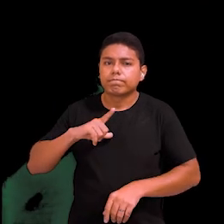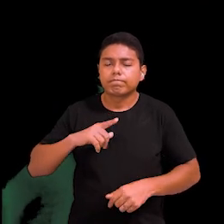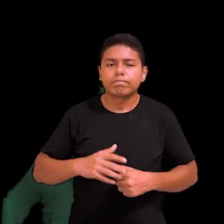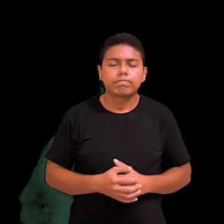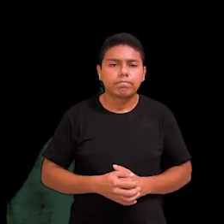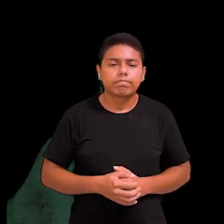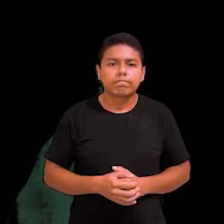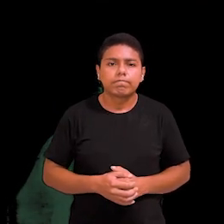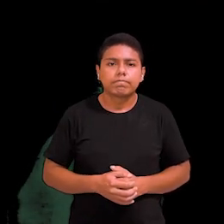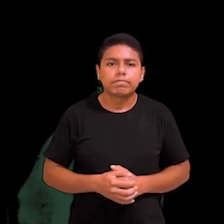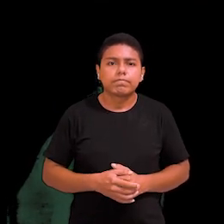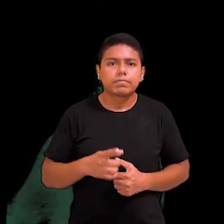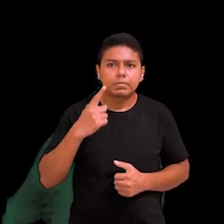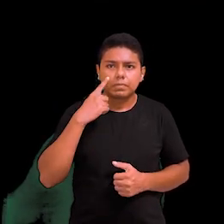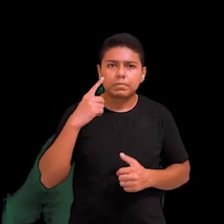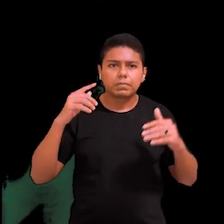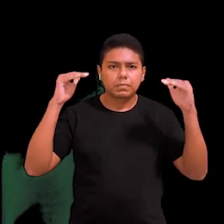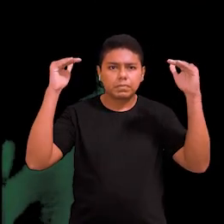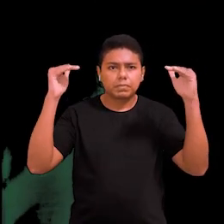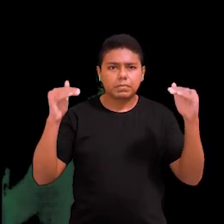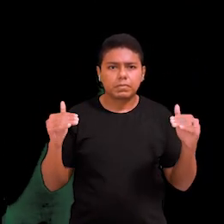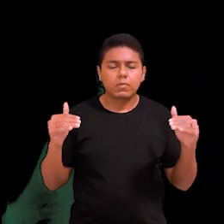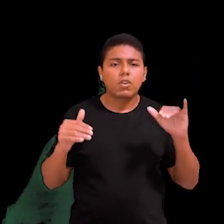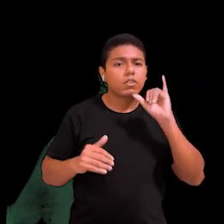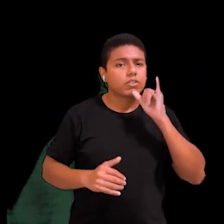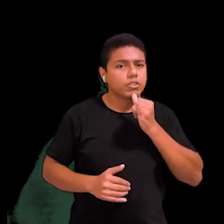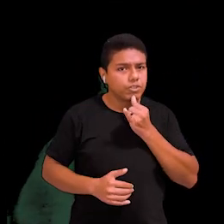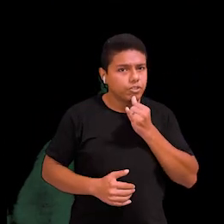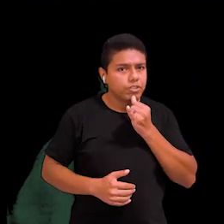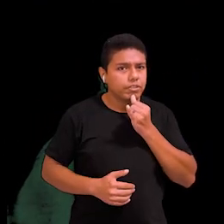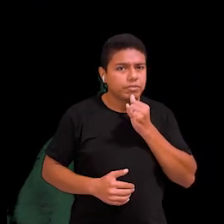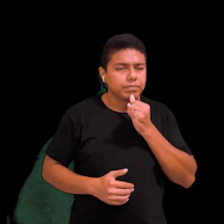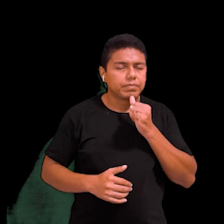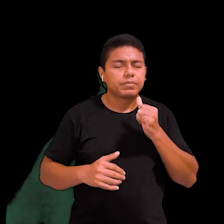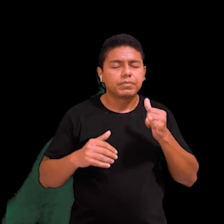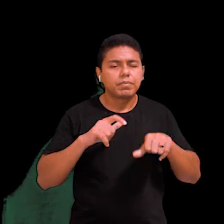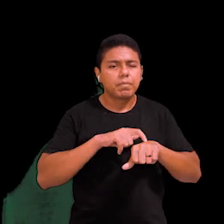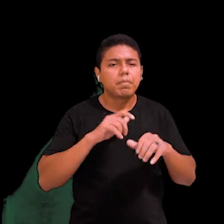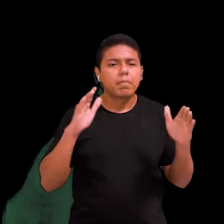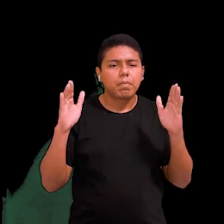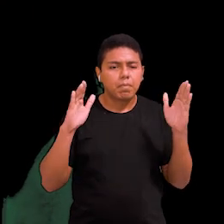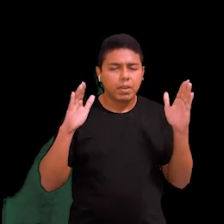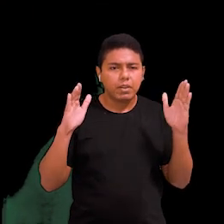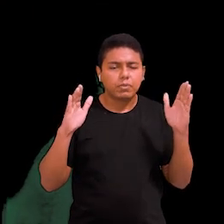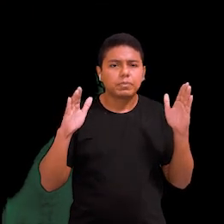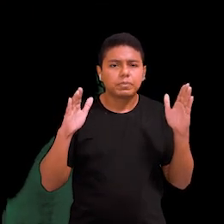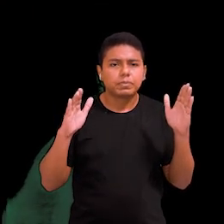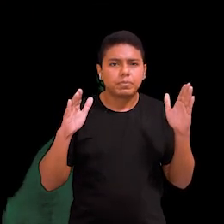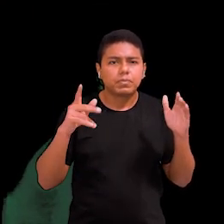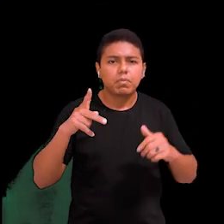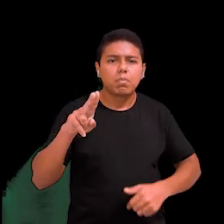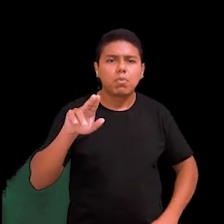e prognóstico dessas alterações emocionais. Então, em relação à tristeza puerperal, ou